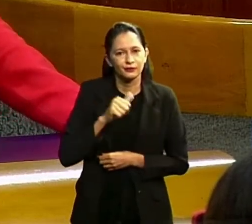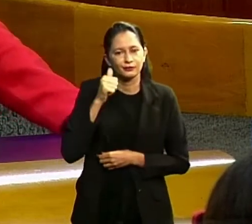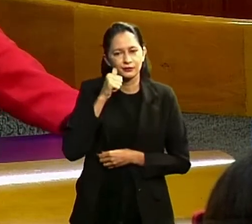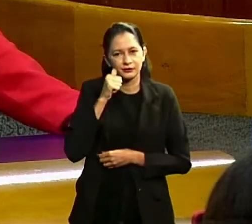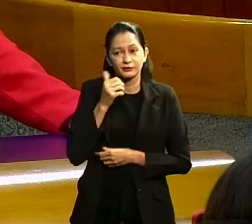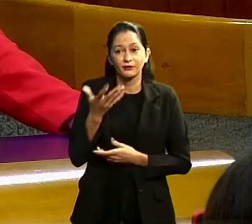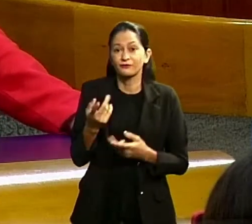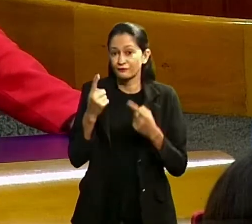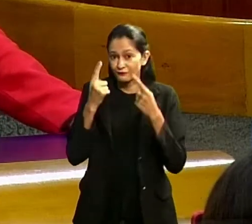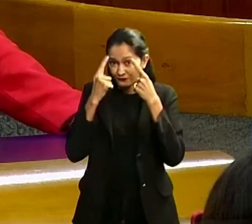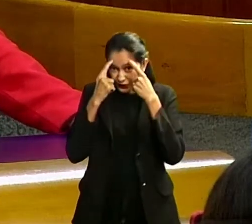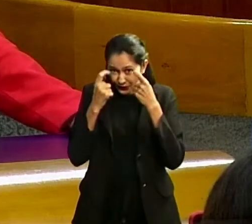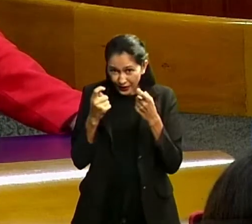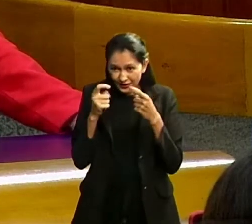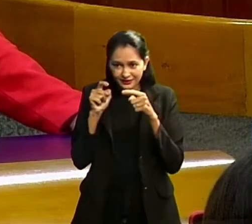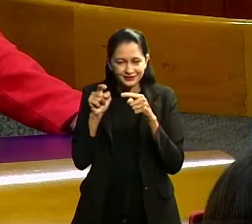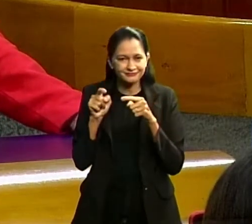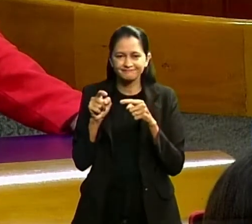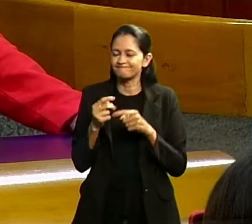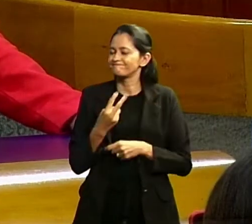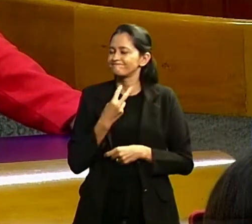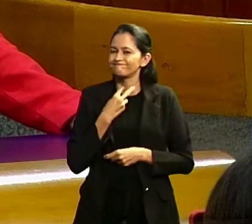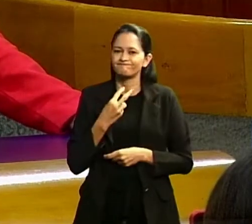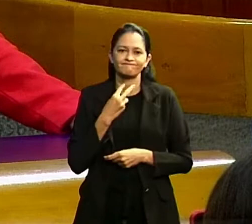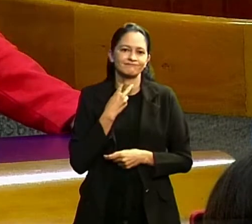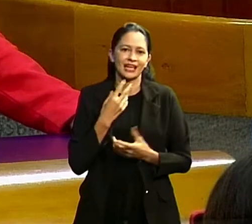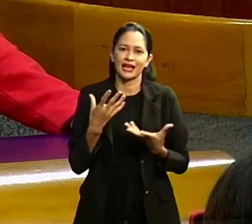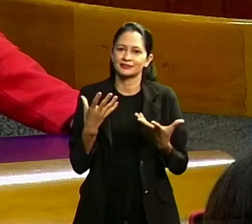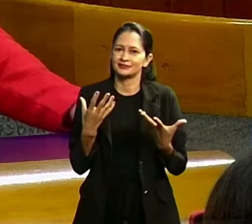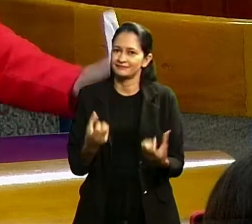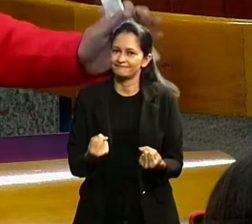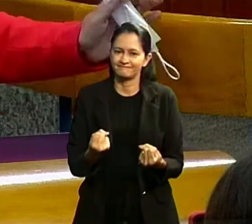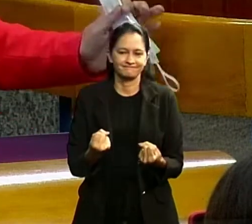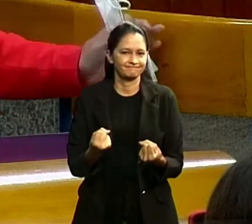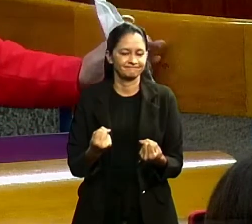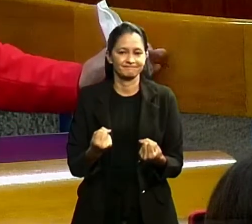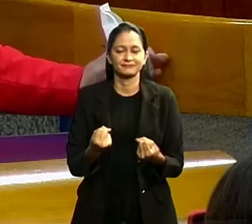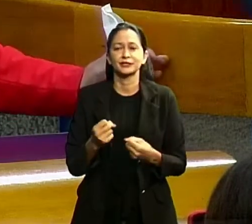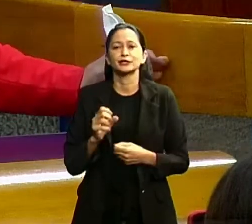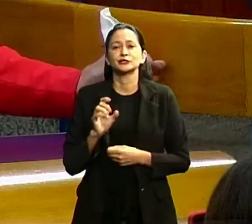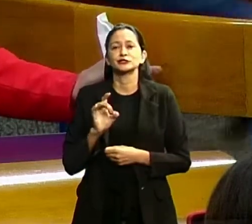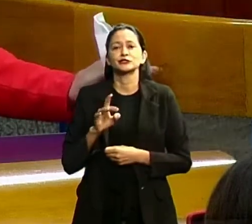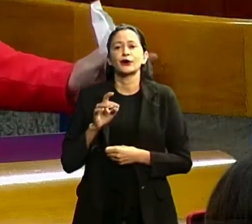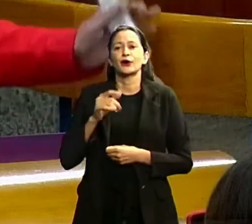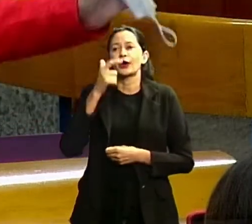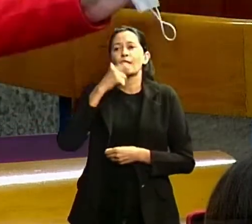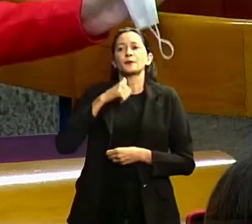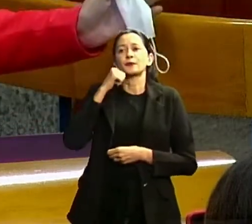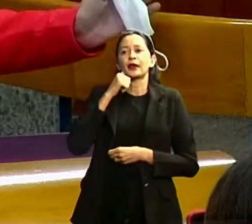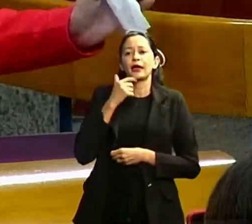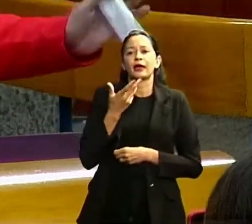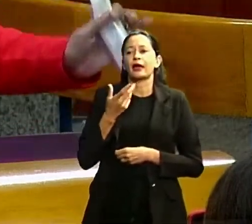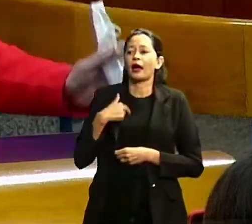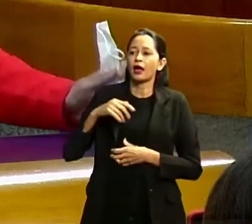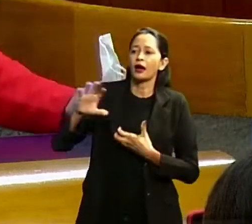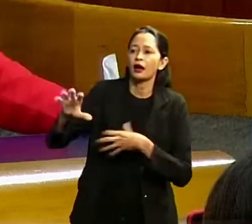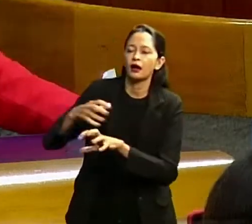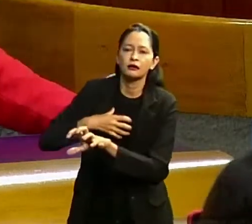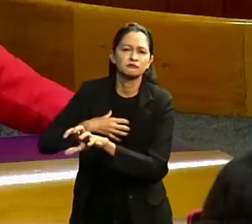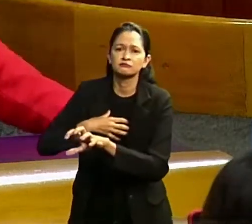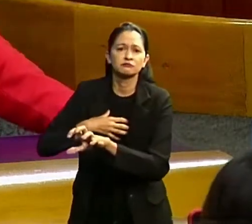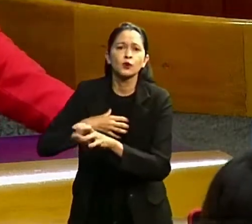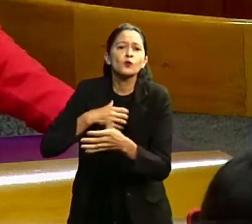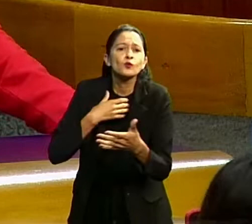agressão, nós não podemos permitir de forma nenhuma. Não é porque nós somos mulheres, ou é mulher ou é